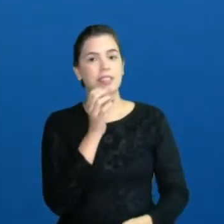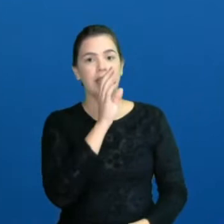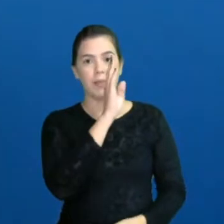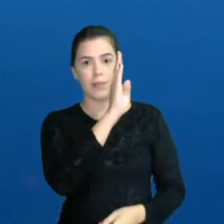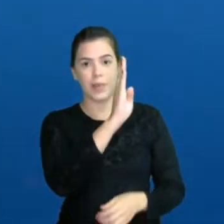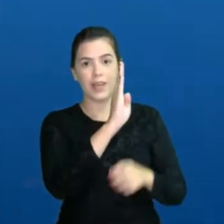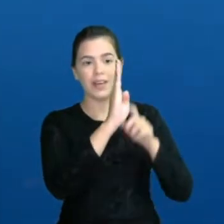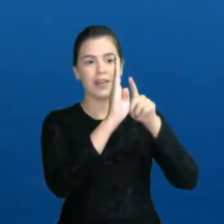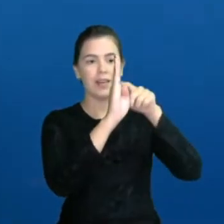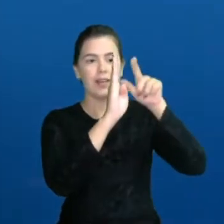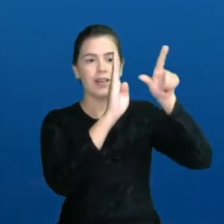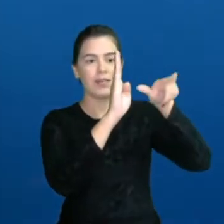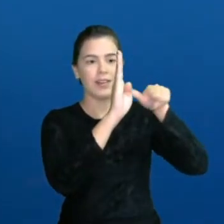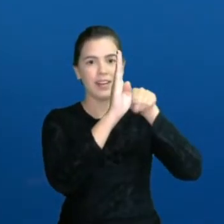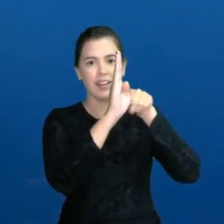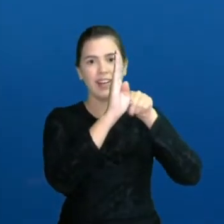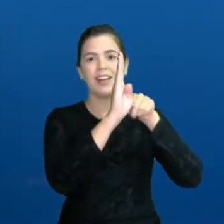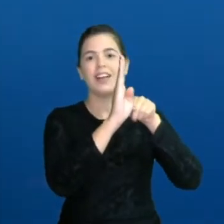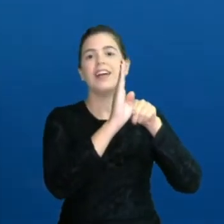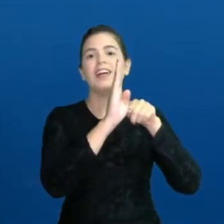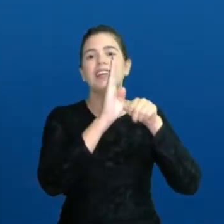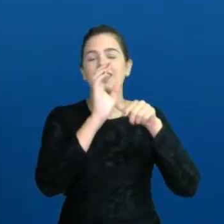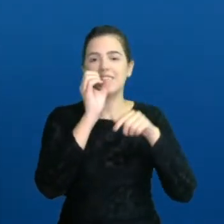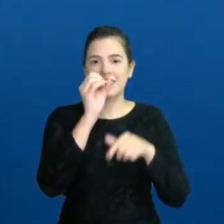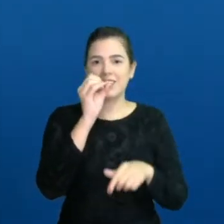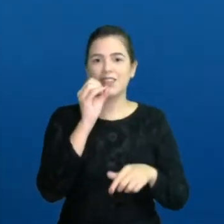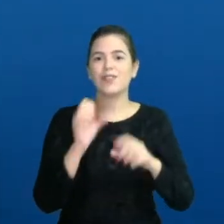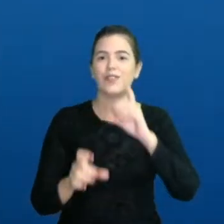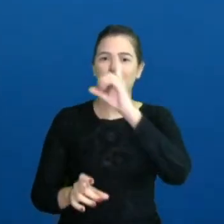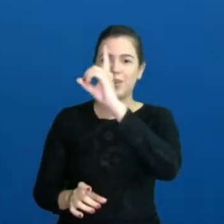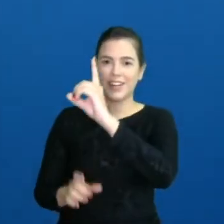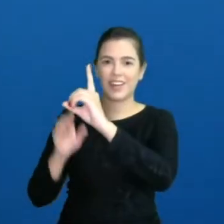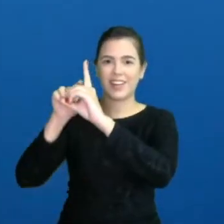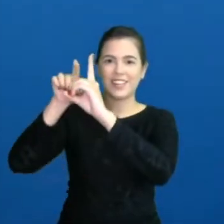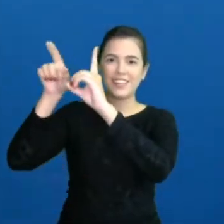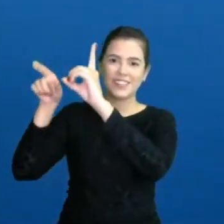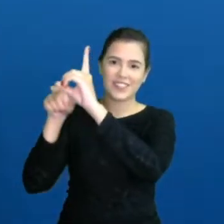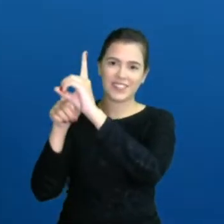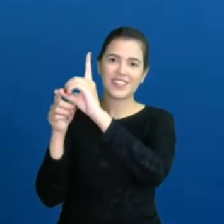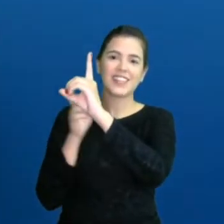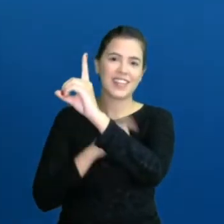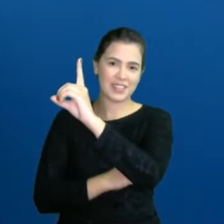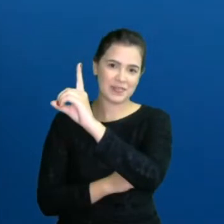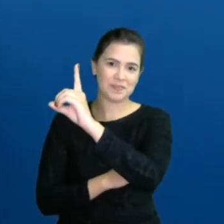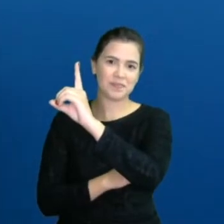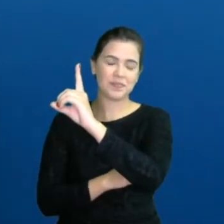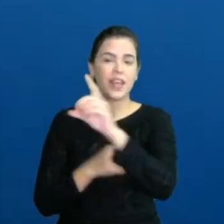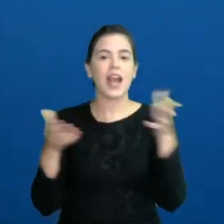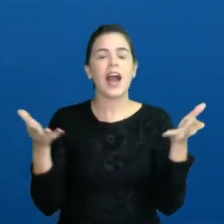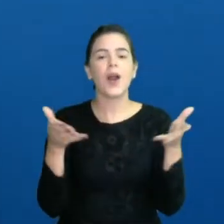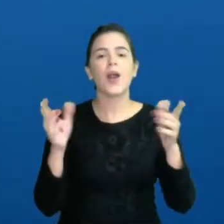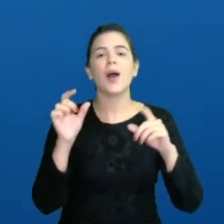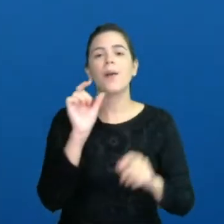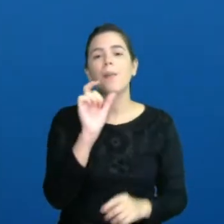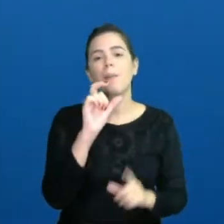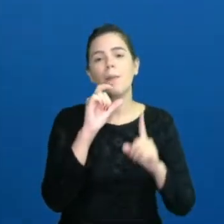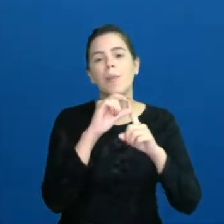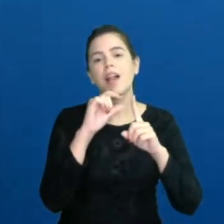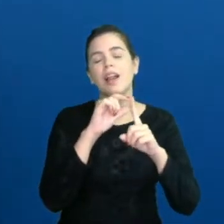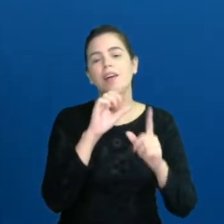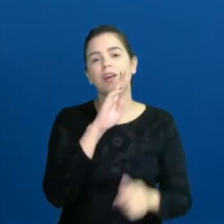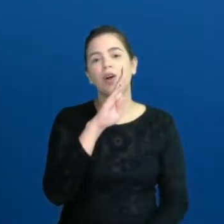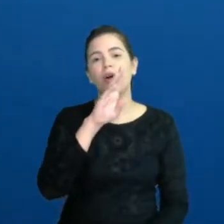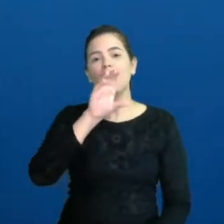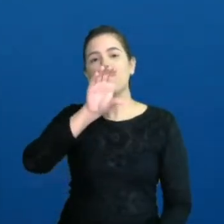letrinha B. Se a barriguinha é para lá, é a letrinha D. Então, eu tenho aqui a palavra bola. Tá vendo que a barriguinha